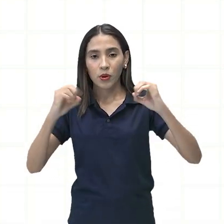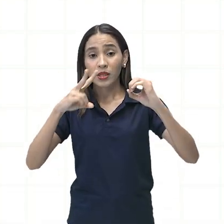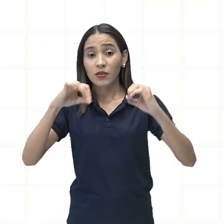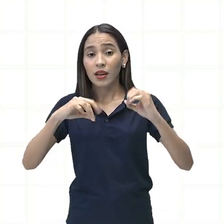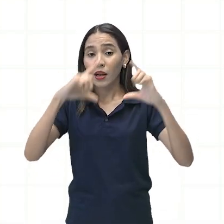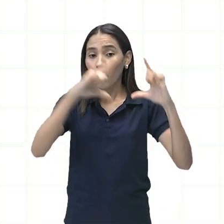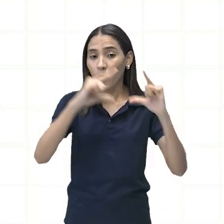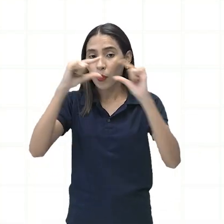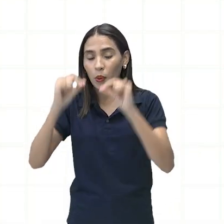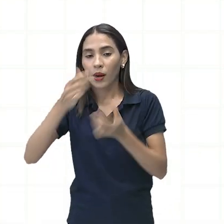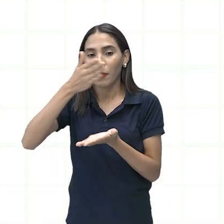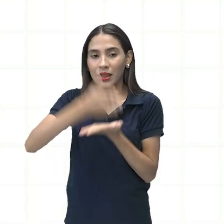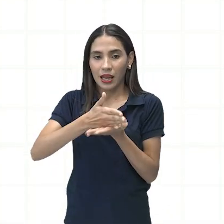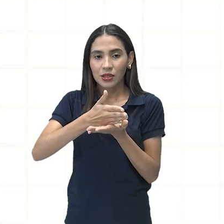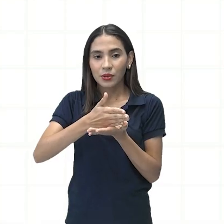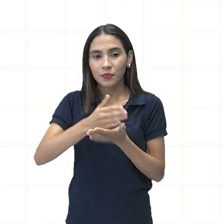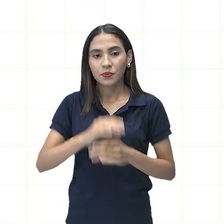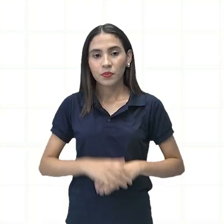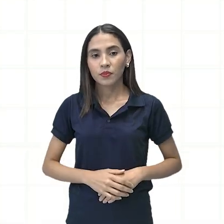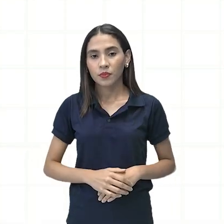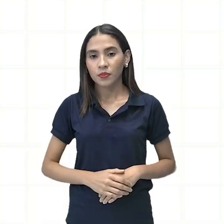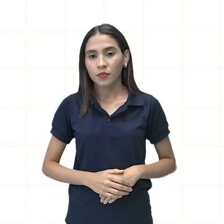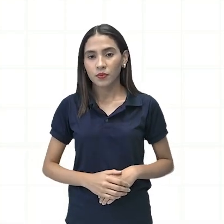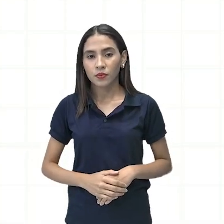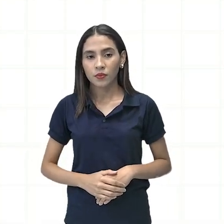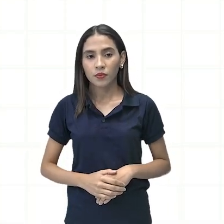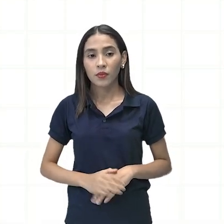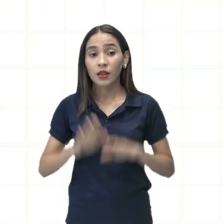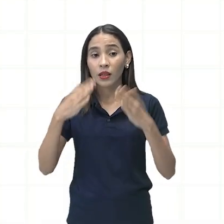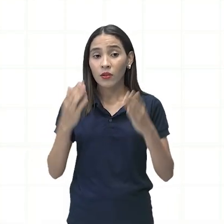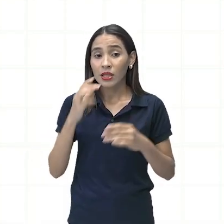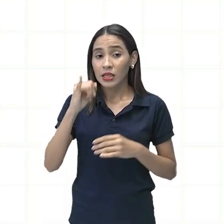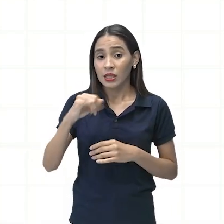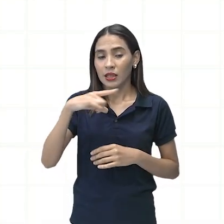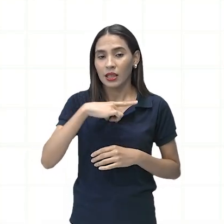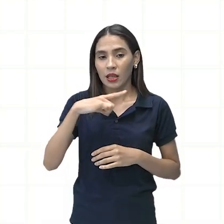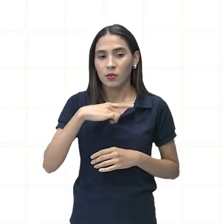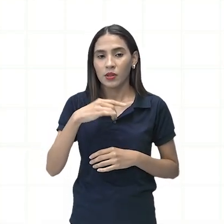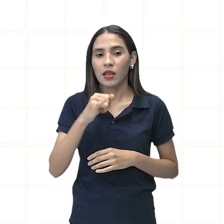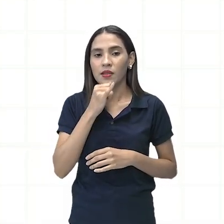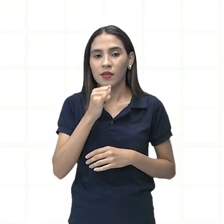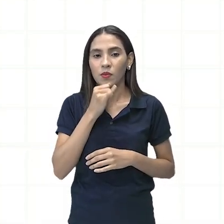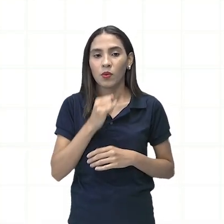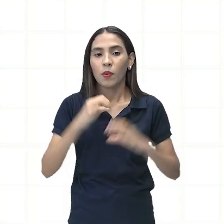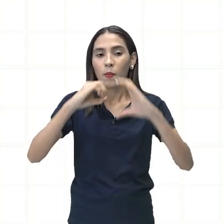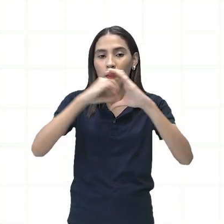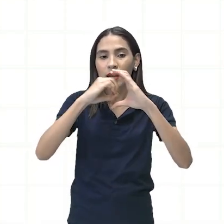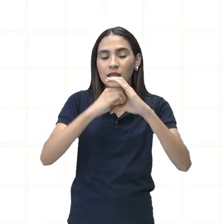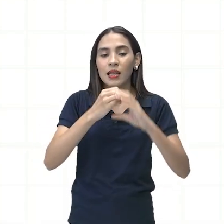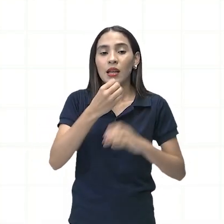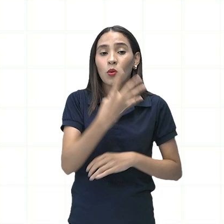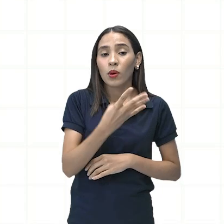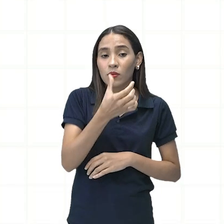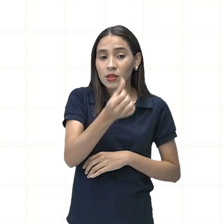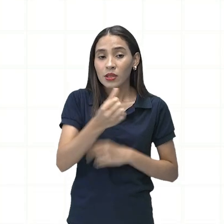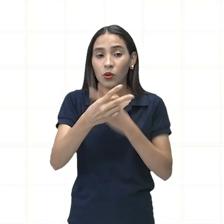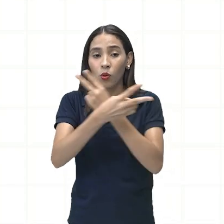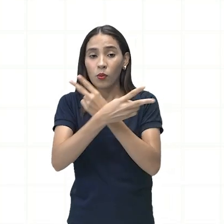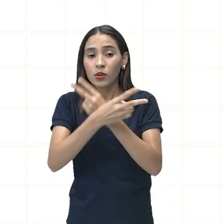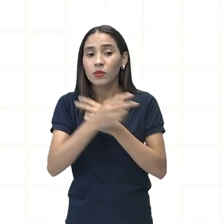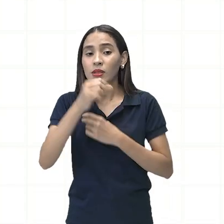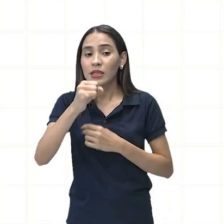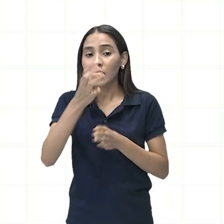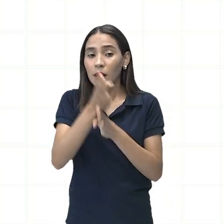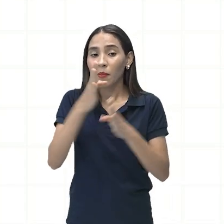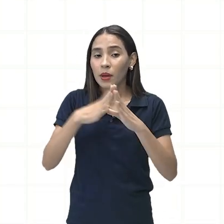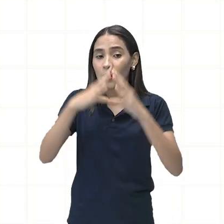pela metade. Certo? Então, se nós temos, a princípio, uma célula com 46 cromossomos, se a meiose